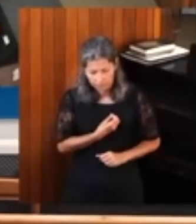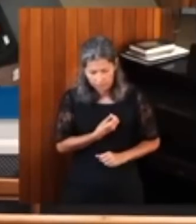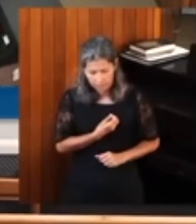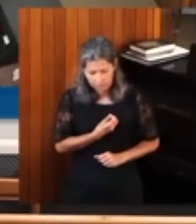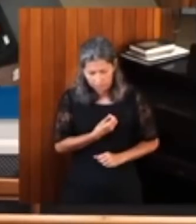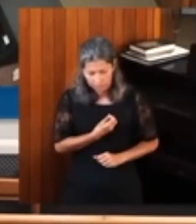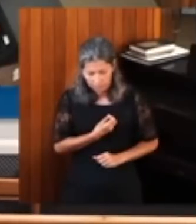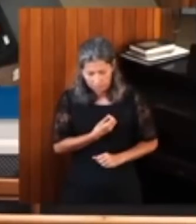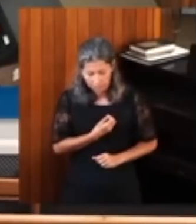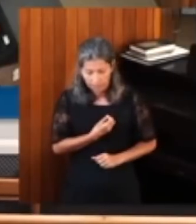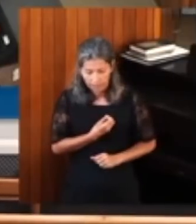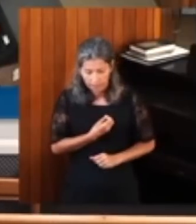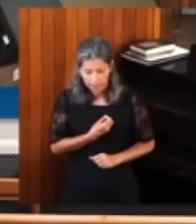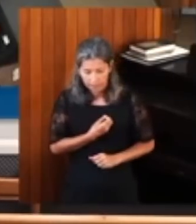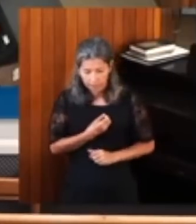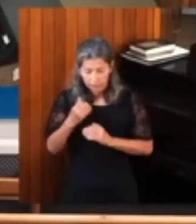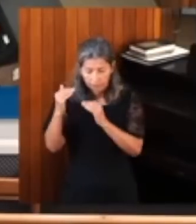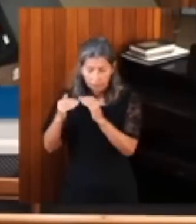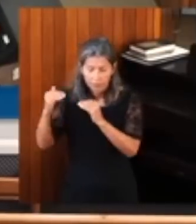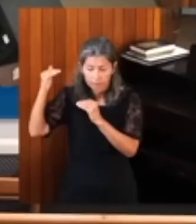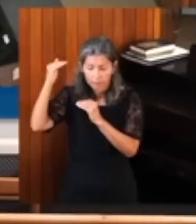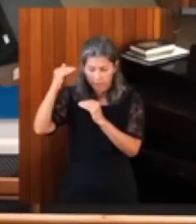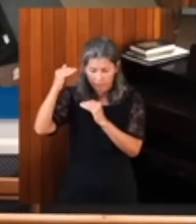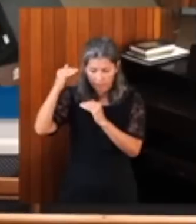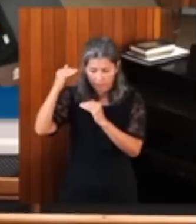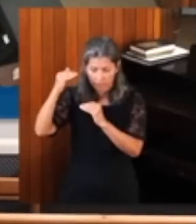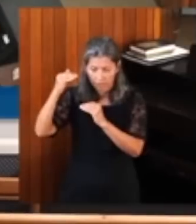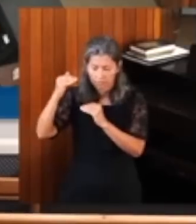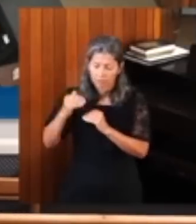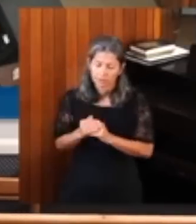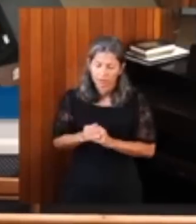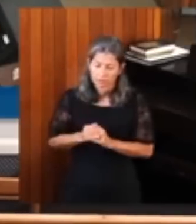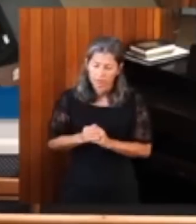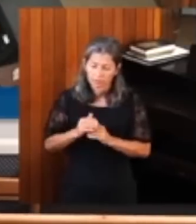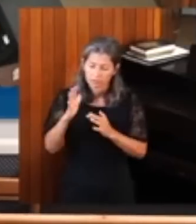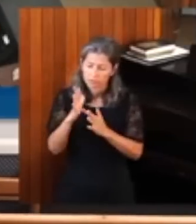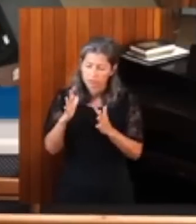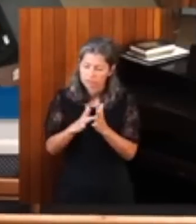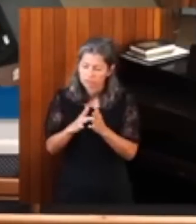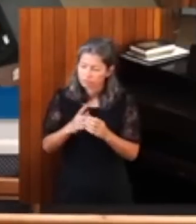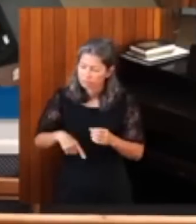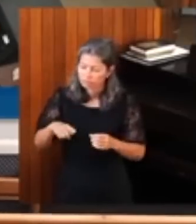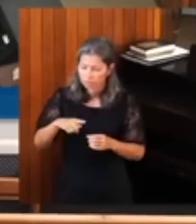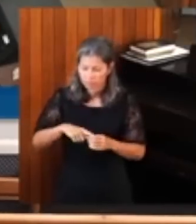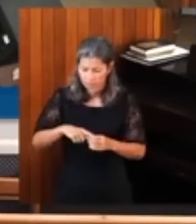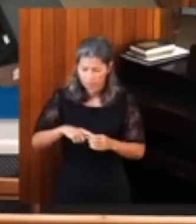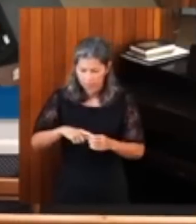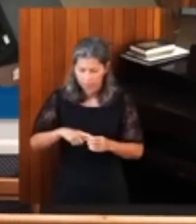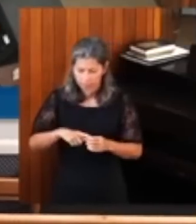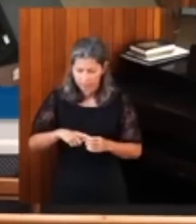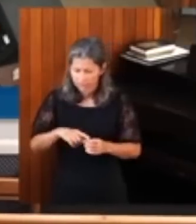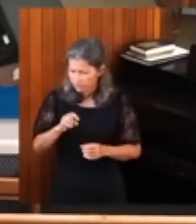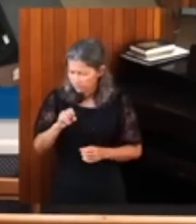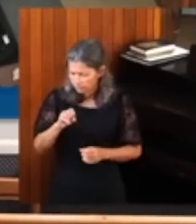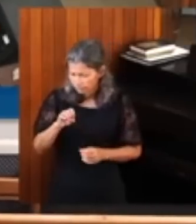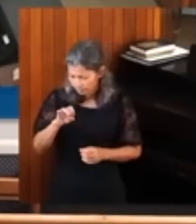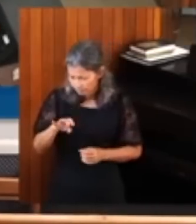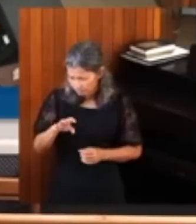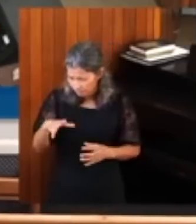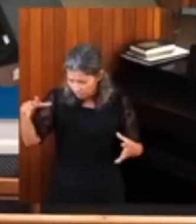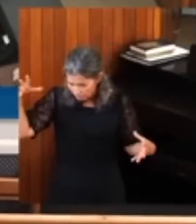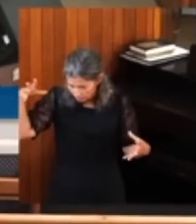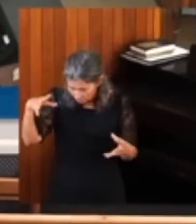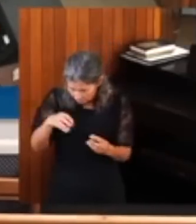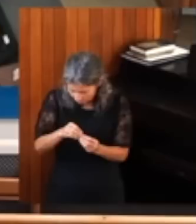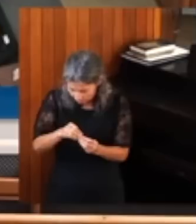vai voltar e o mal vai ser derrotado. Ponto final. É isso. Se fôssemos espremer a essência do livro, né? Ele